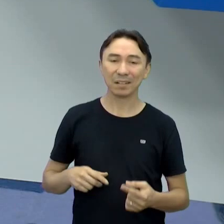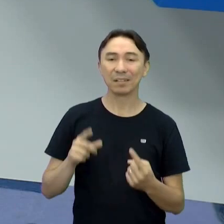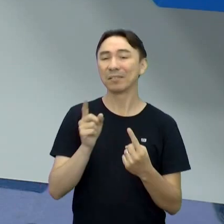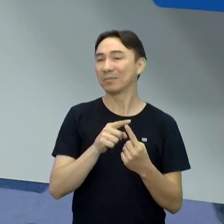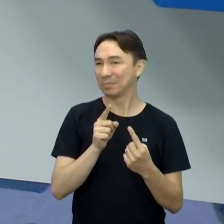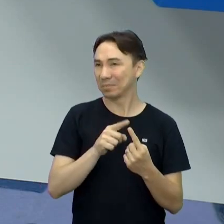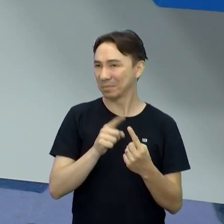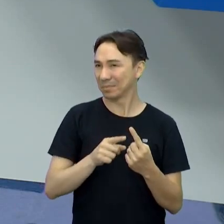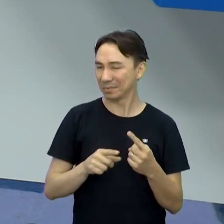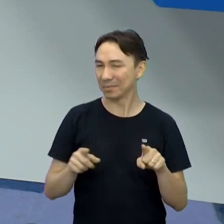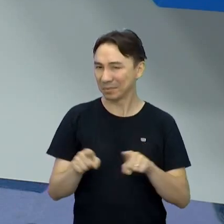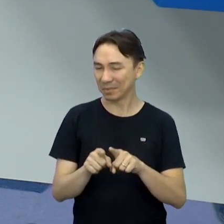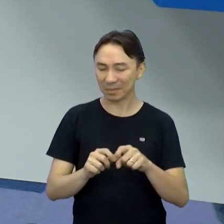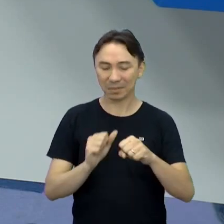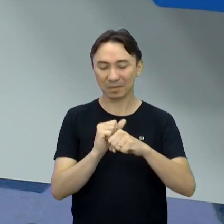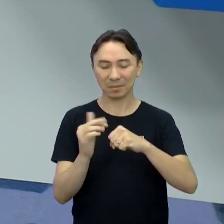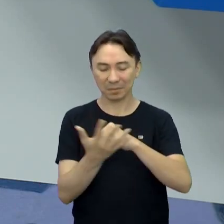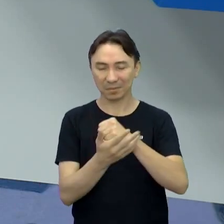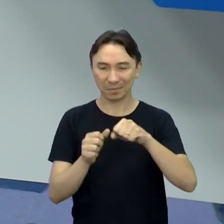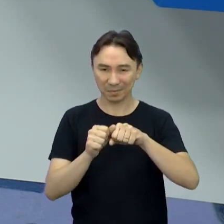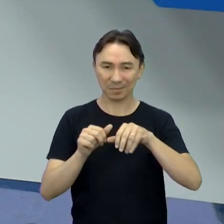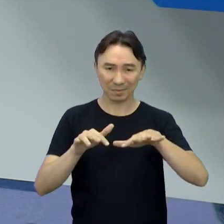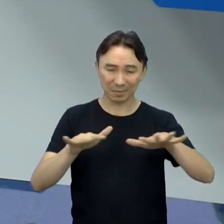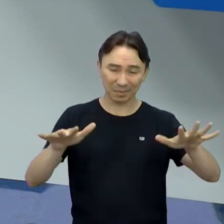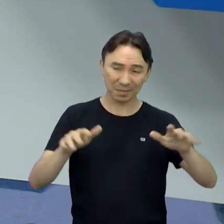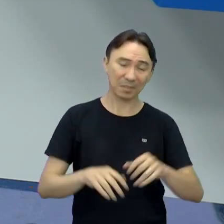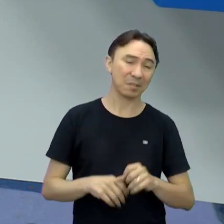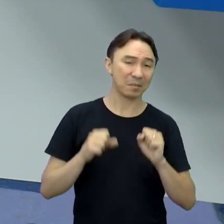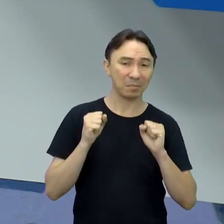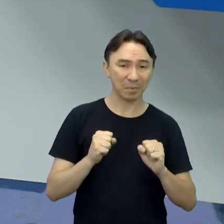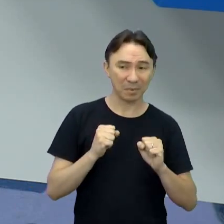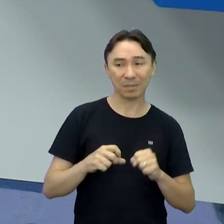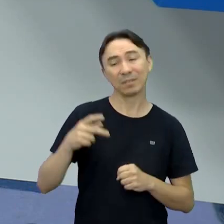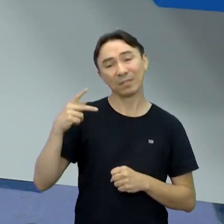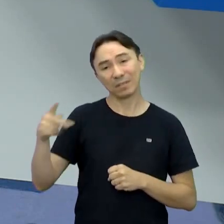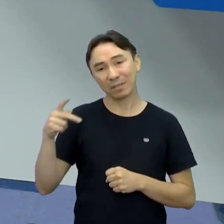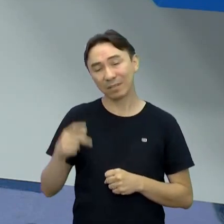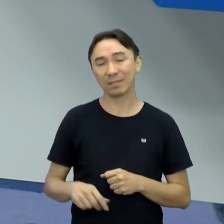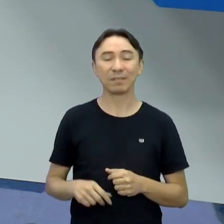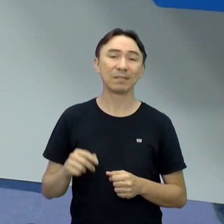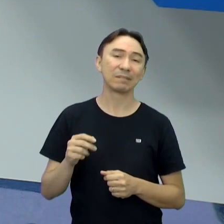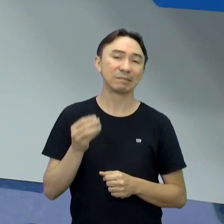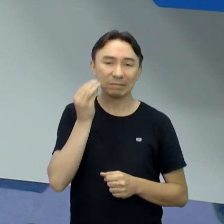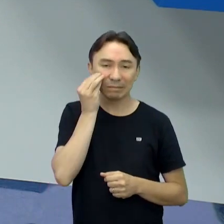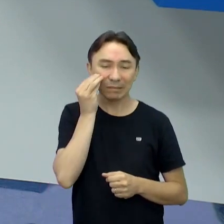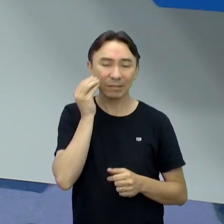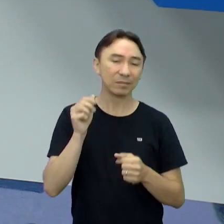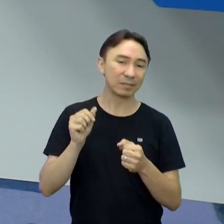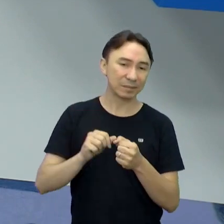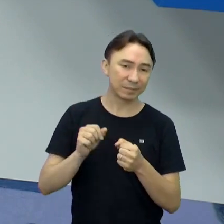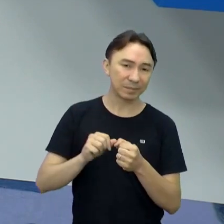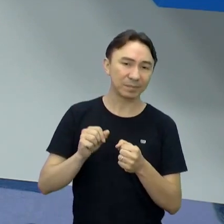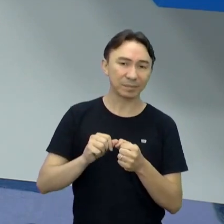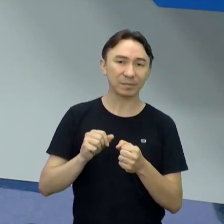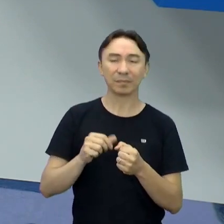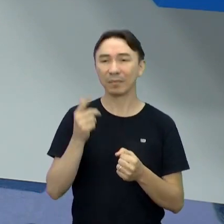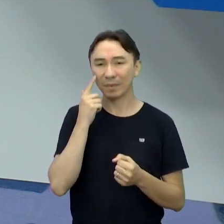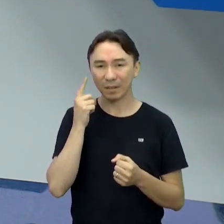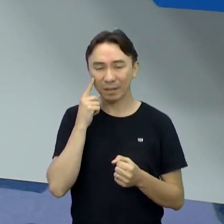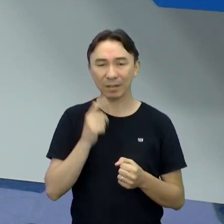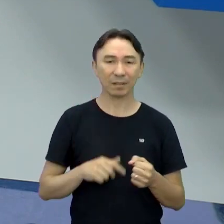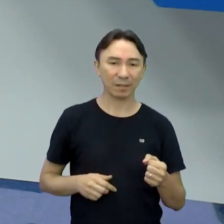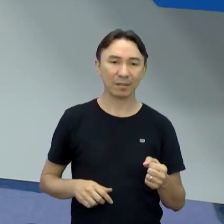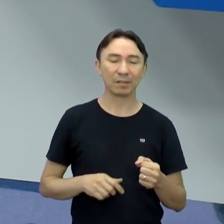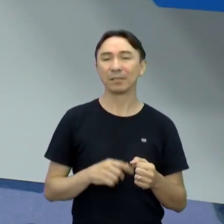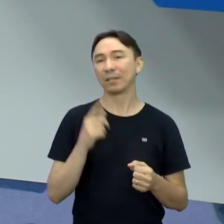mob. Eles podem tentar produzir o flash mob deles e terem essa sensação